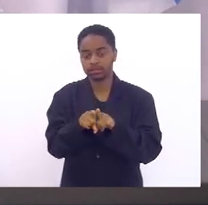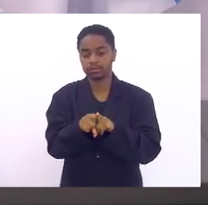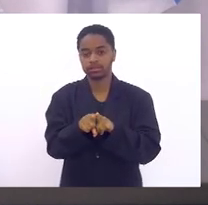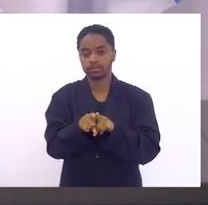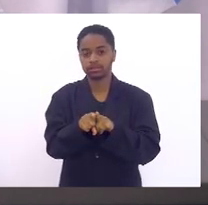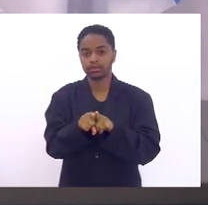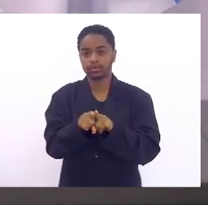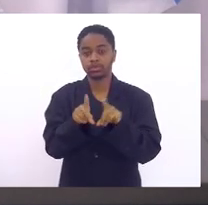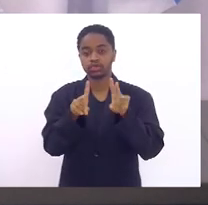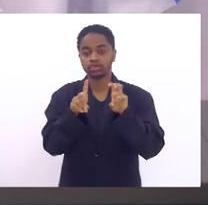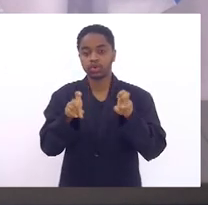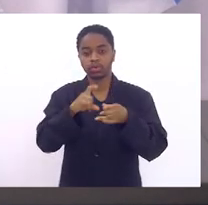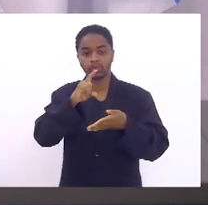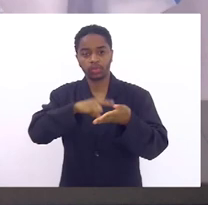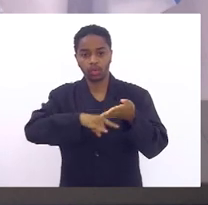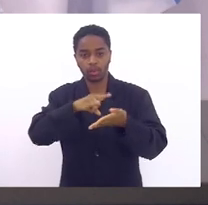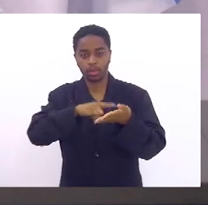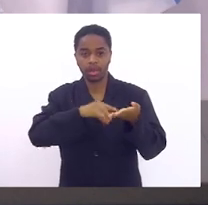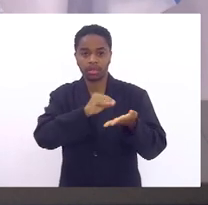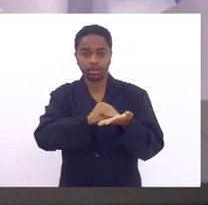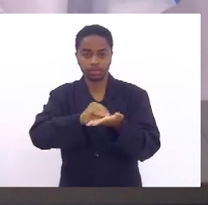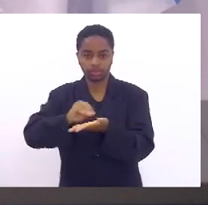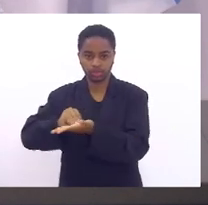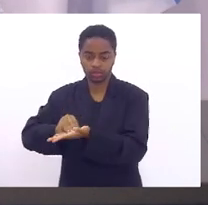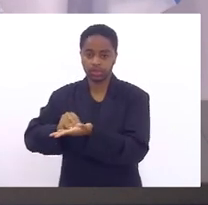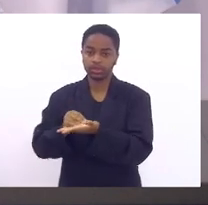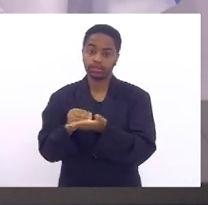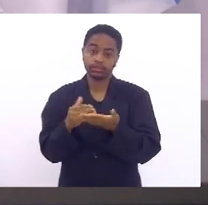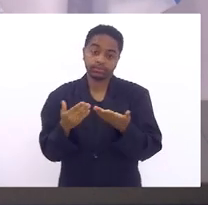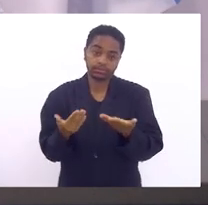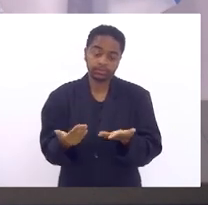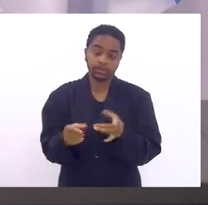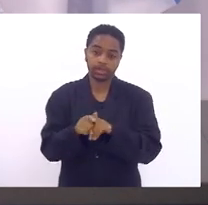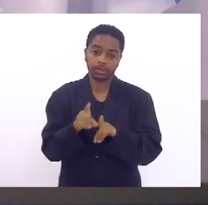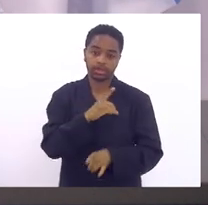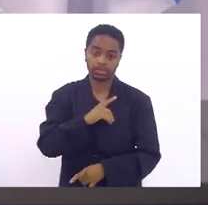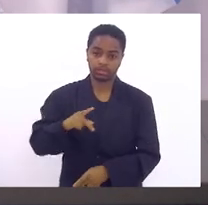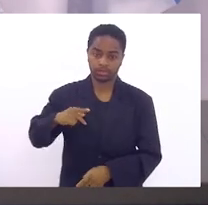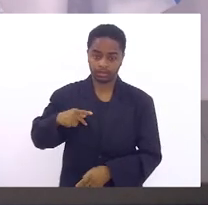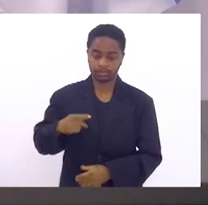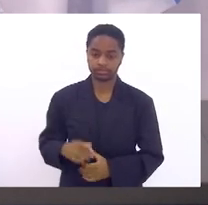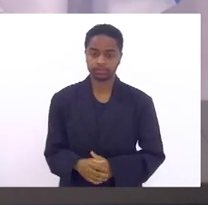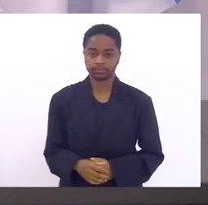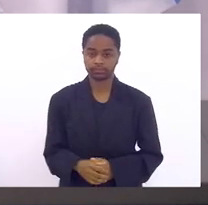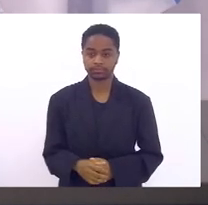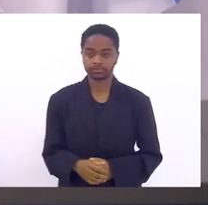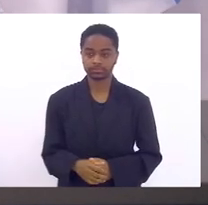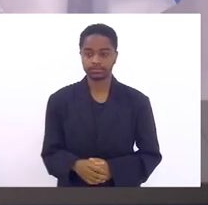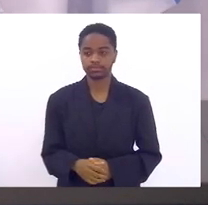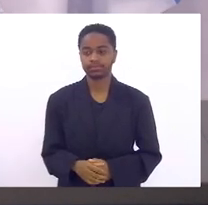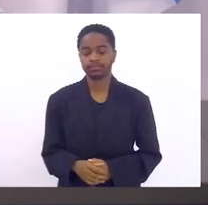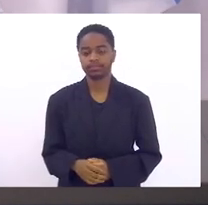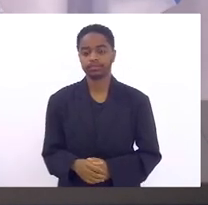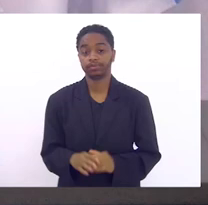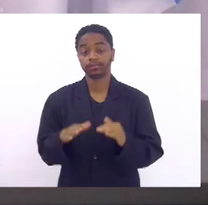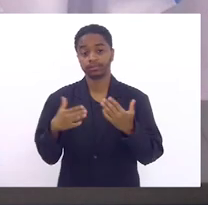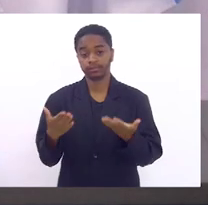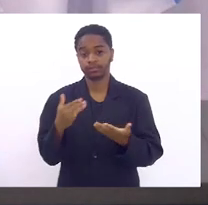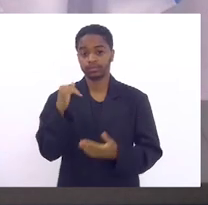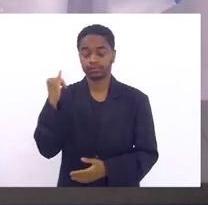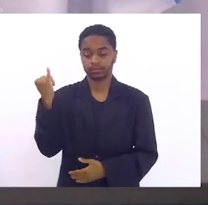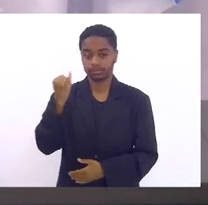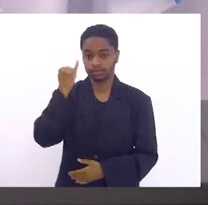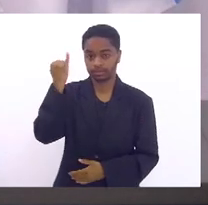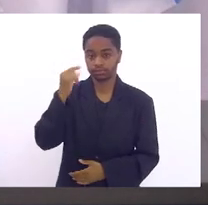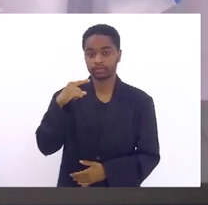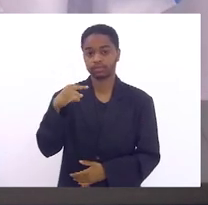de documentação E então e Defensoria Pública então Eh Doutora Flávia foi muito importante a